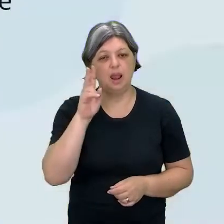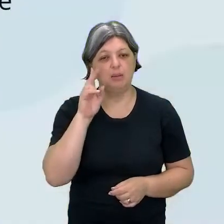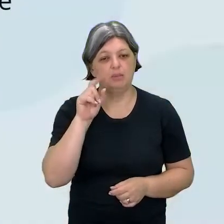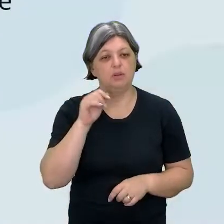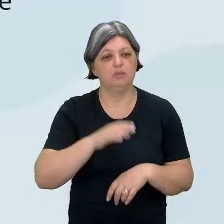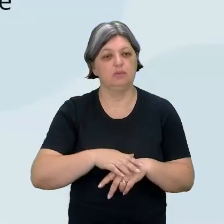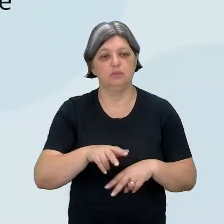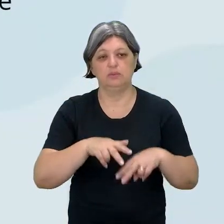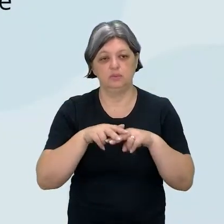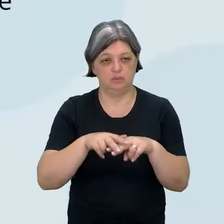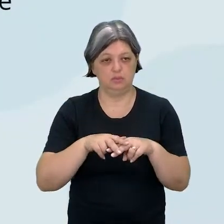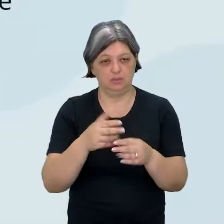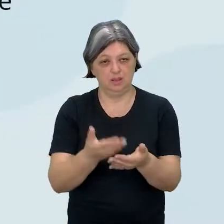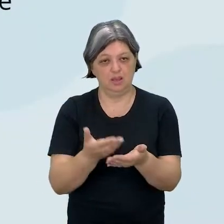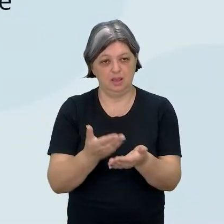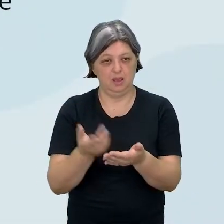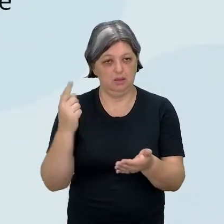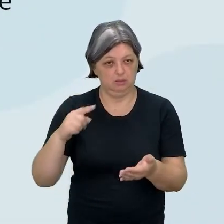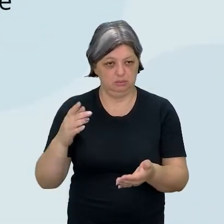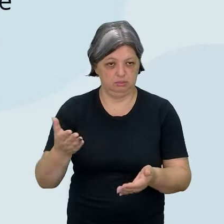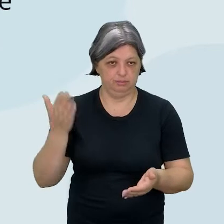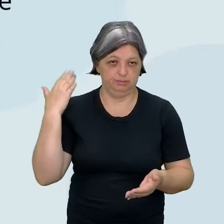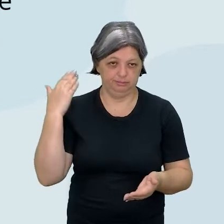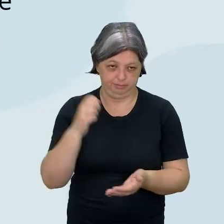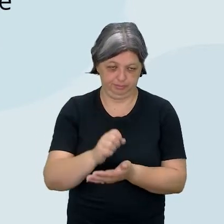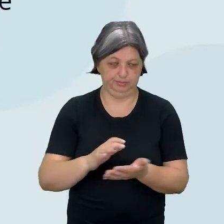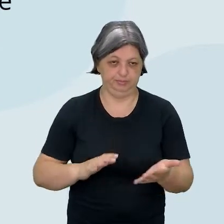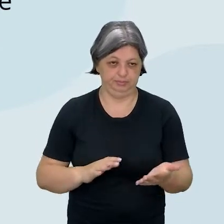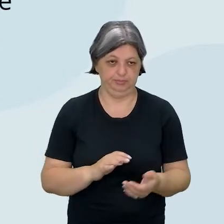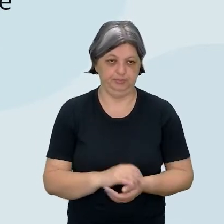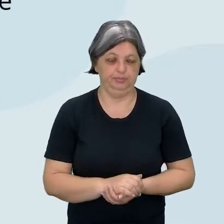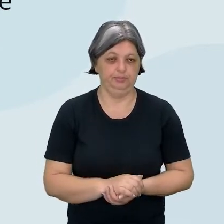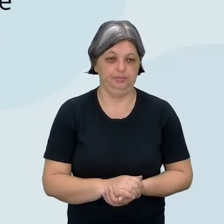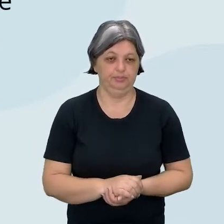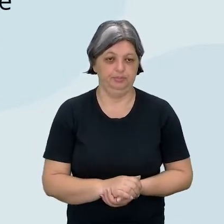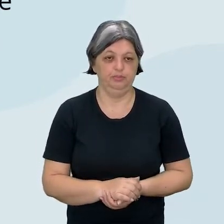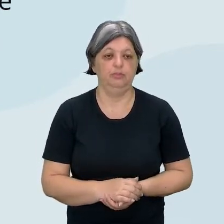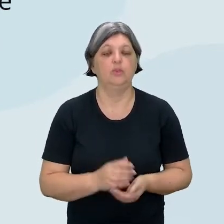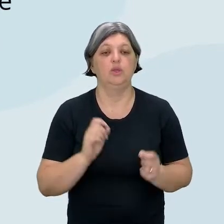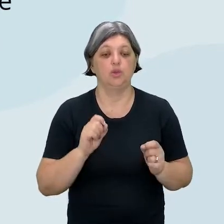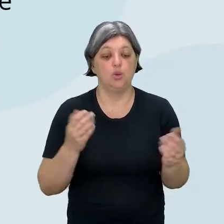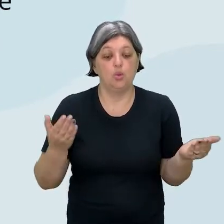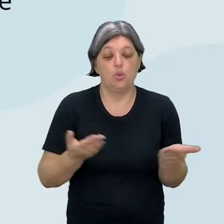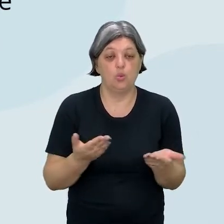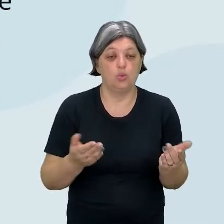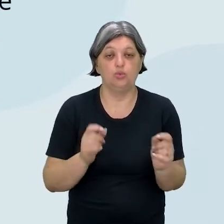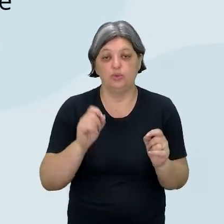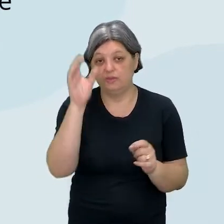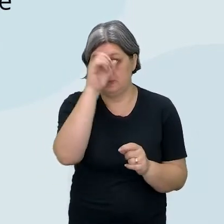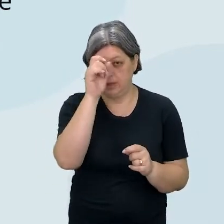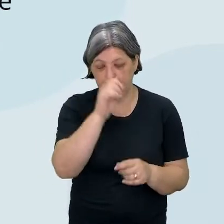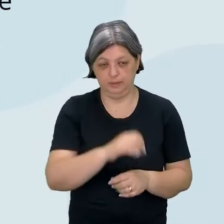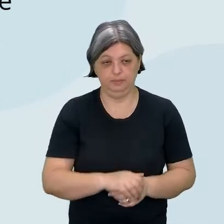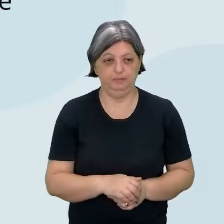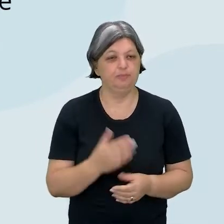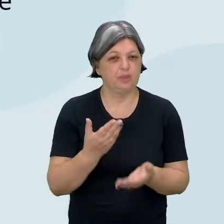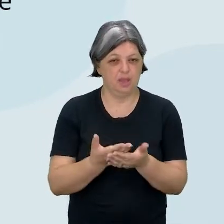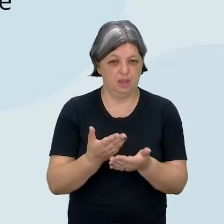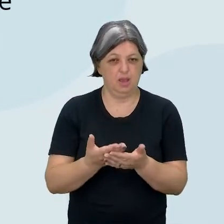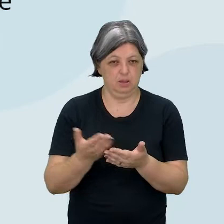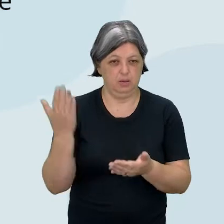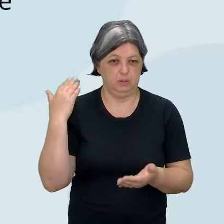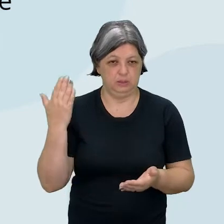viu na nossa última atividade e o que a gente vai ver hoje. Então, na aula passada, a gente